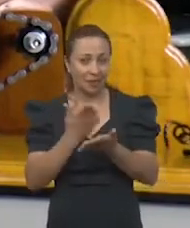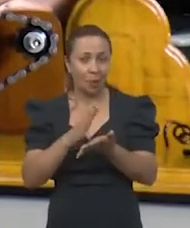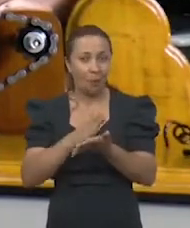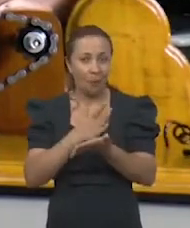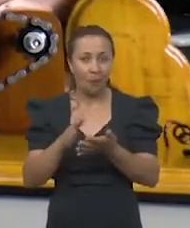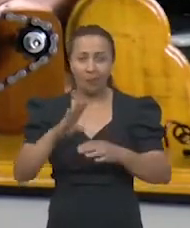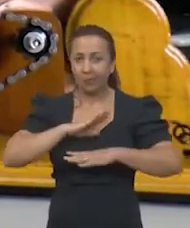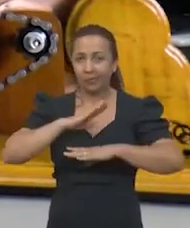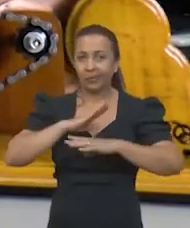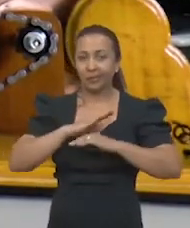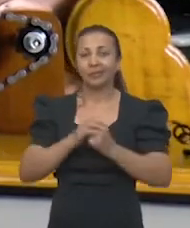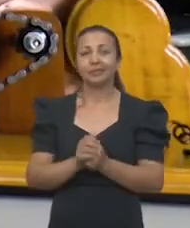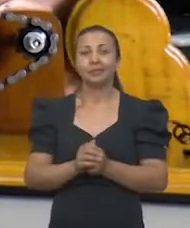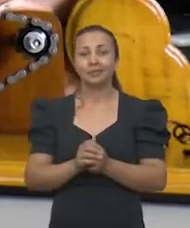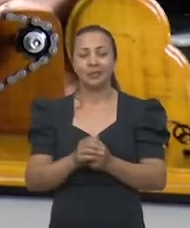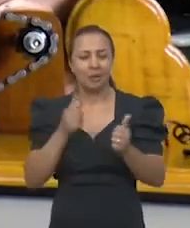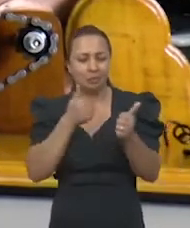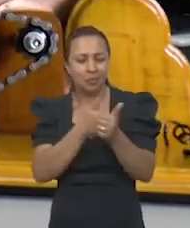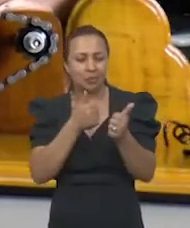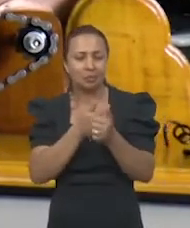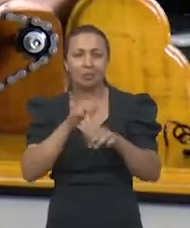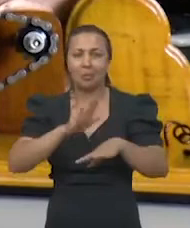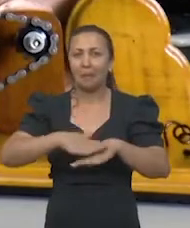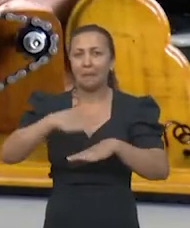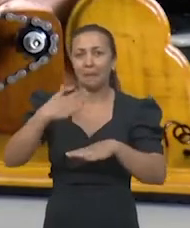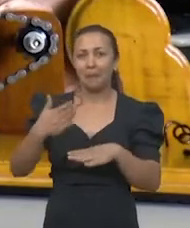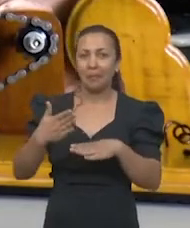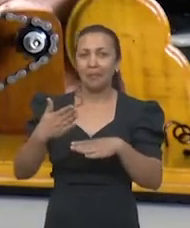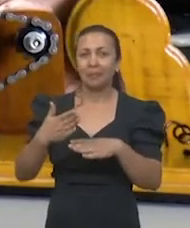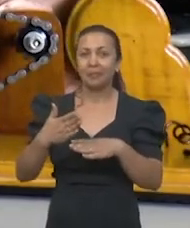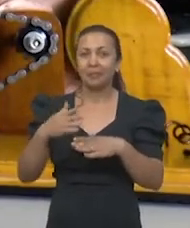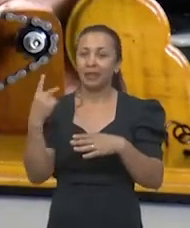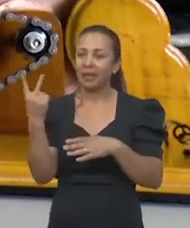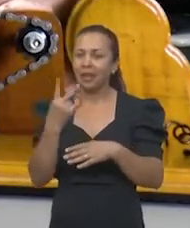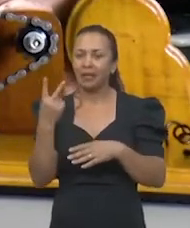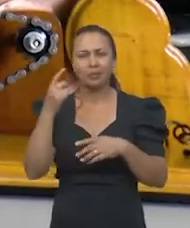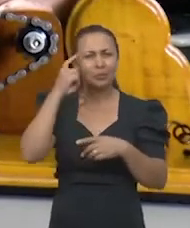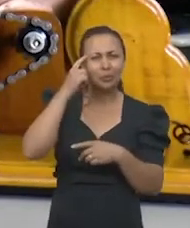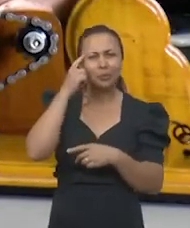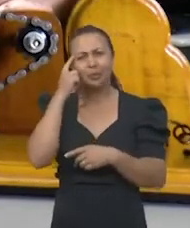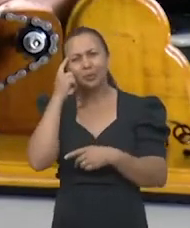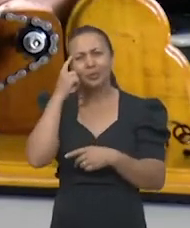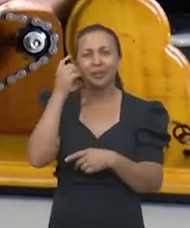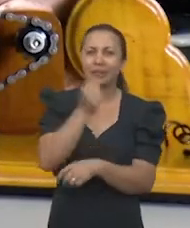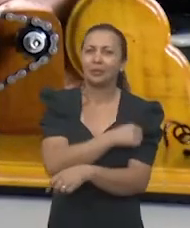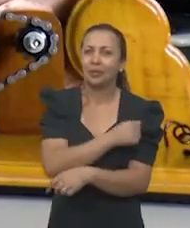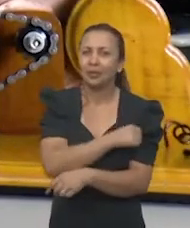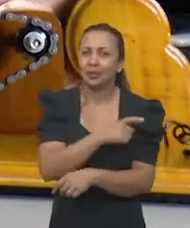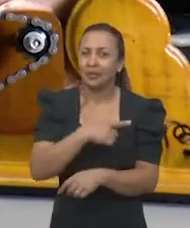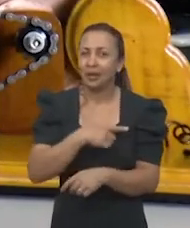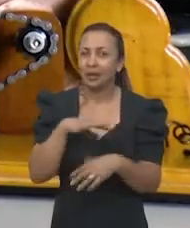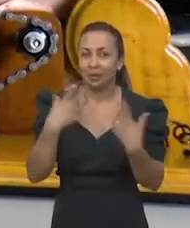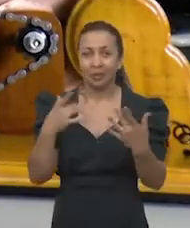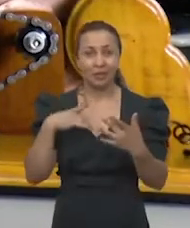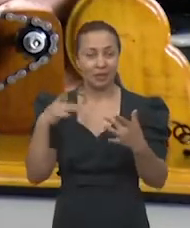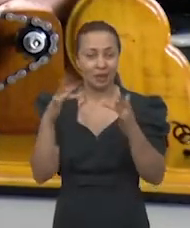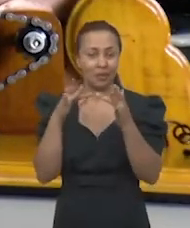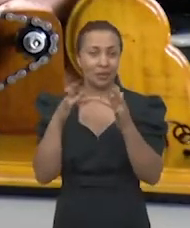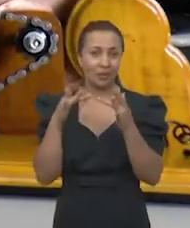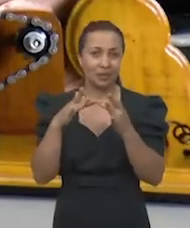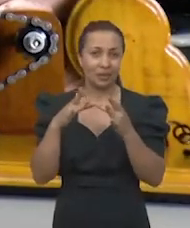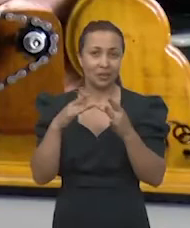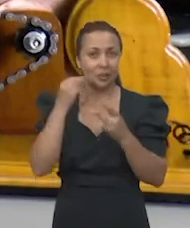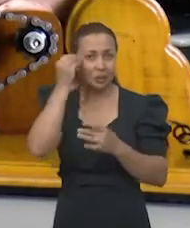de alguma forma, se aproximar mais das dúvidas que um aluno tem na hora que ele vai ter